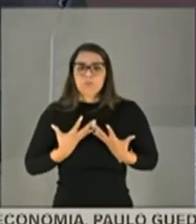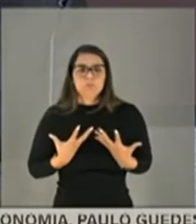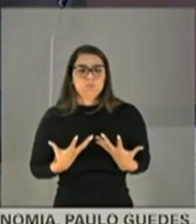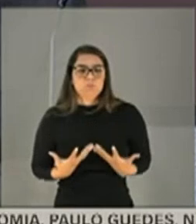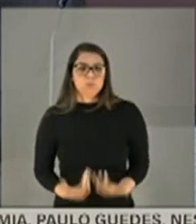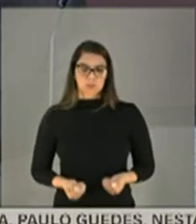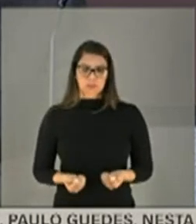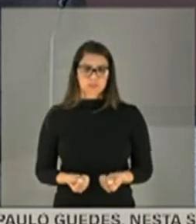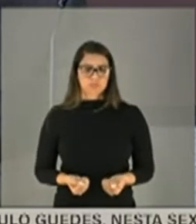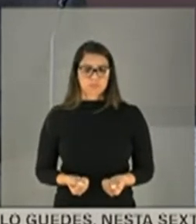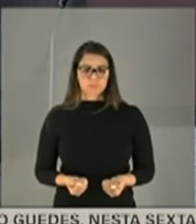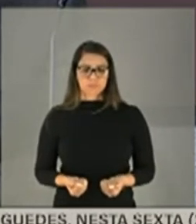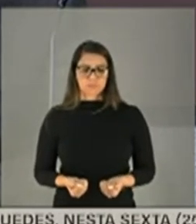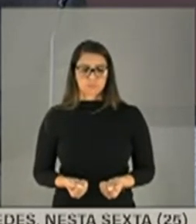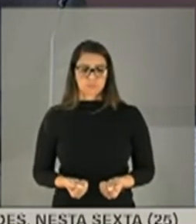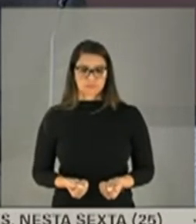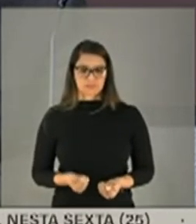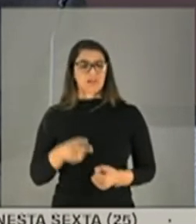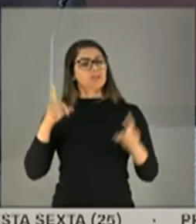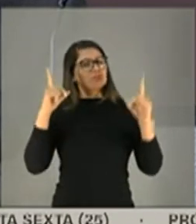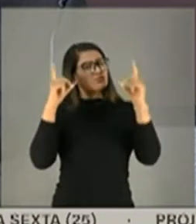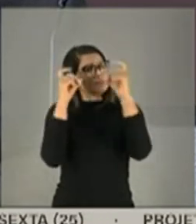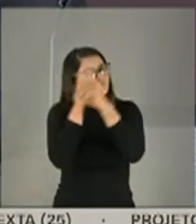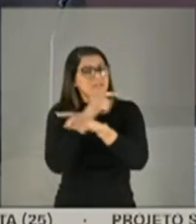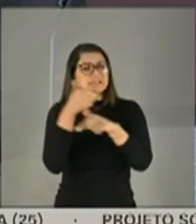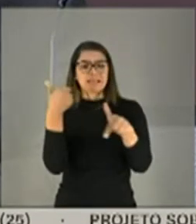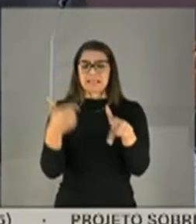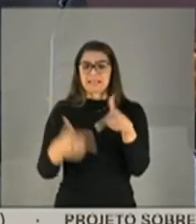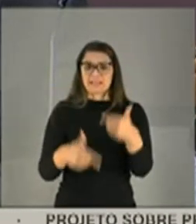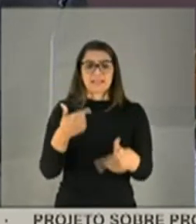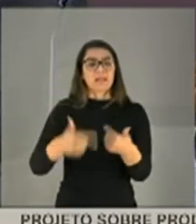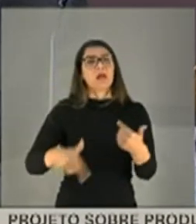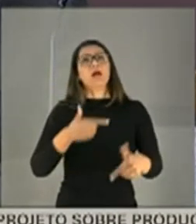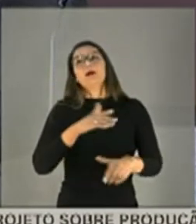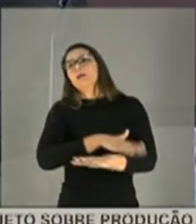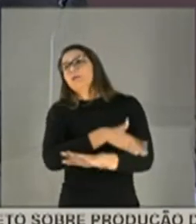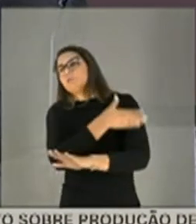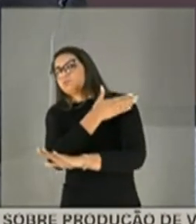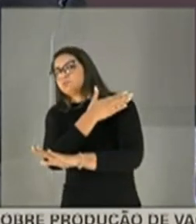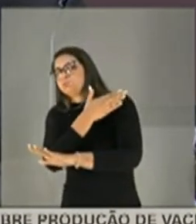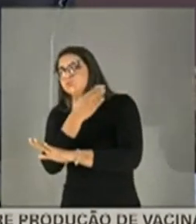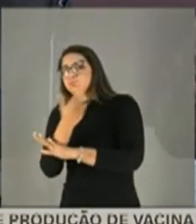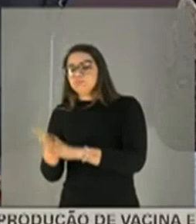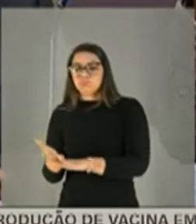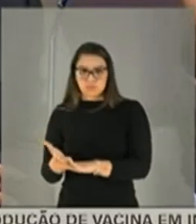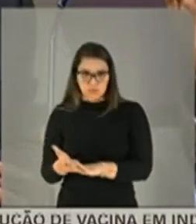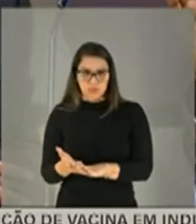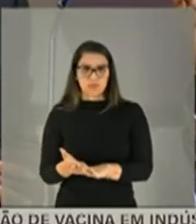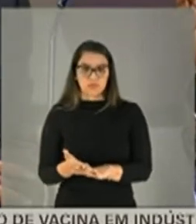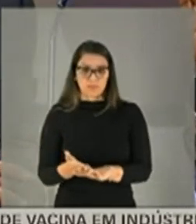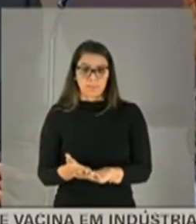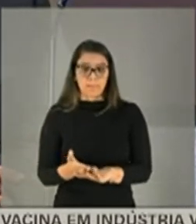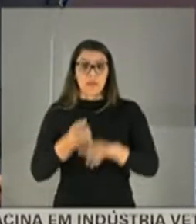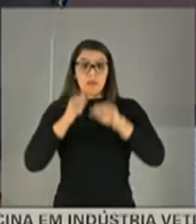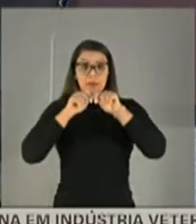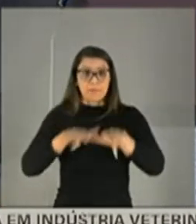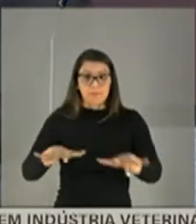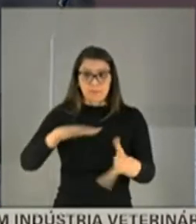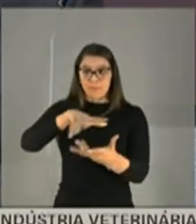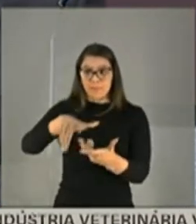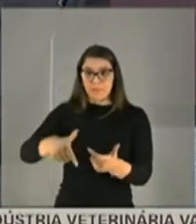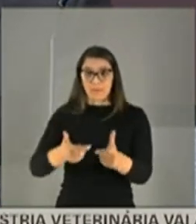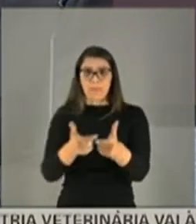sobrecarregados, estão em situação difícil, eles estão trabalhando ininterruptamente e a pandemia só cresce. A gente